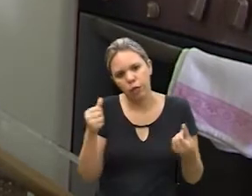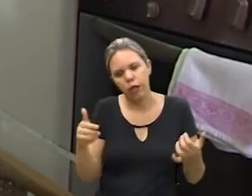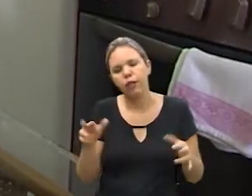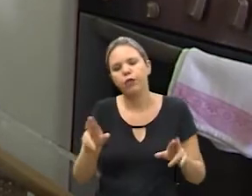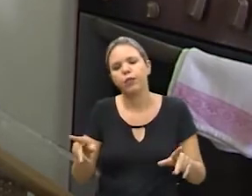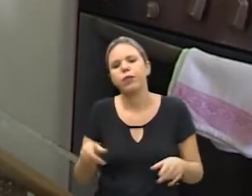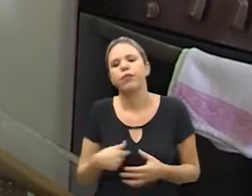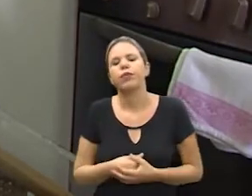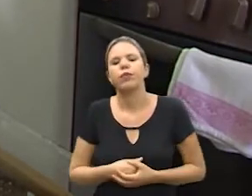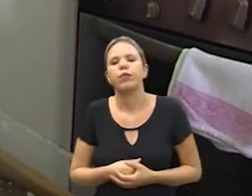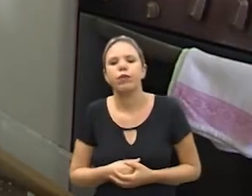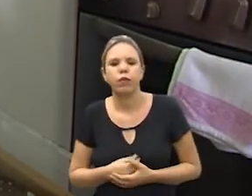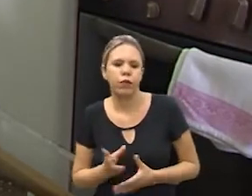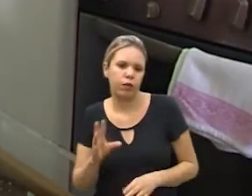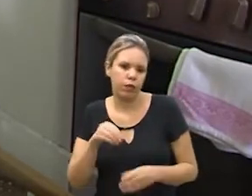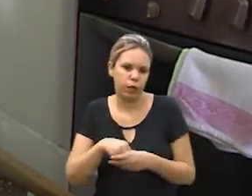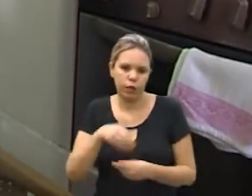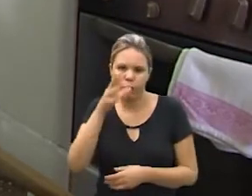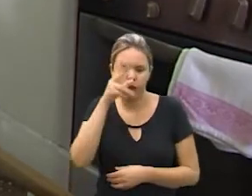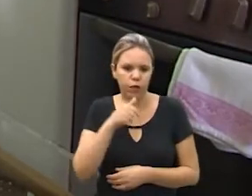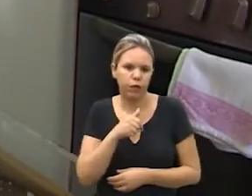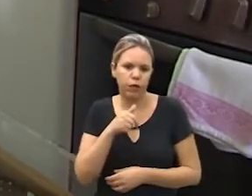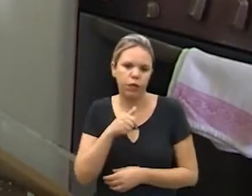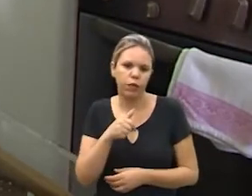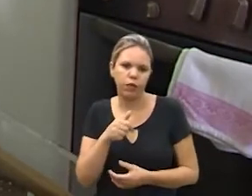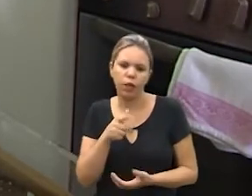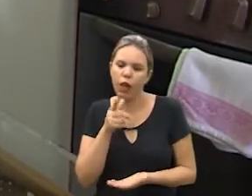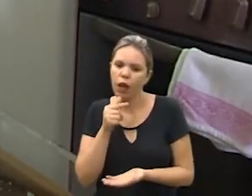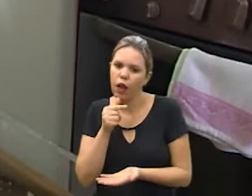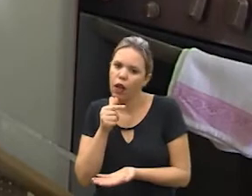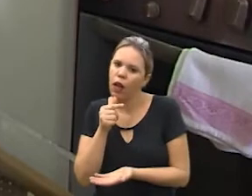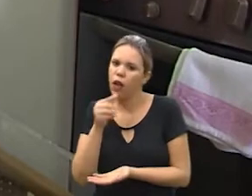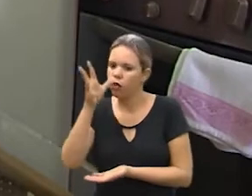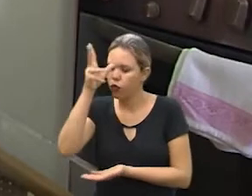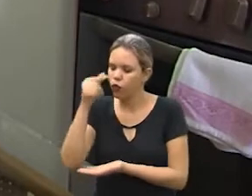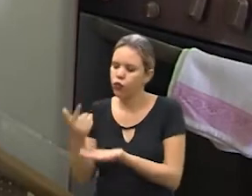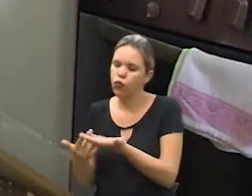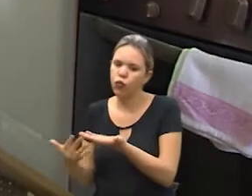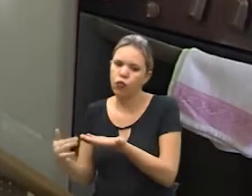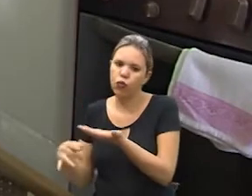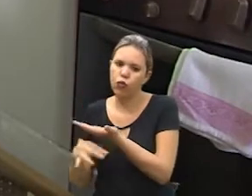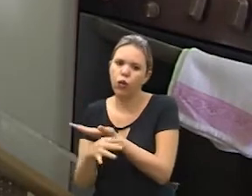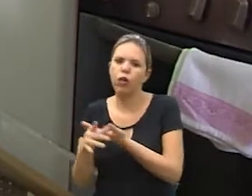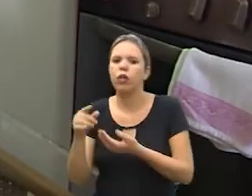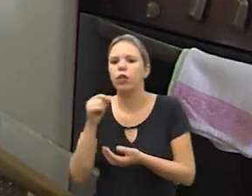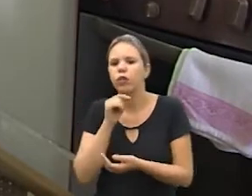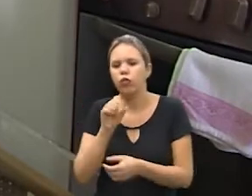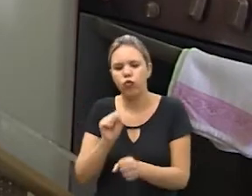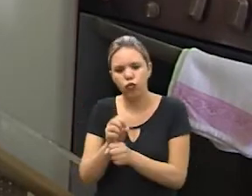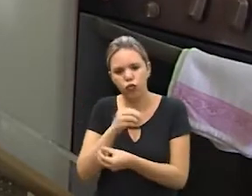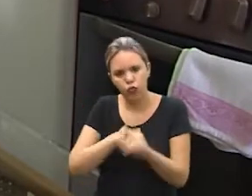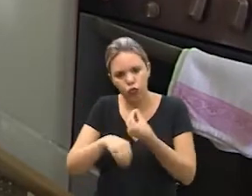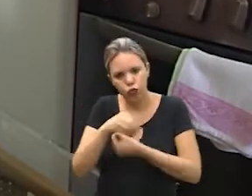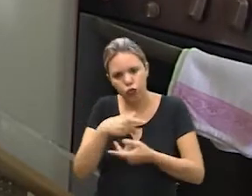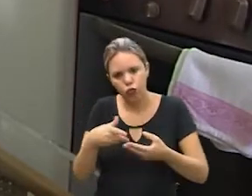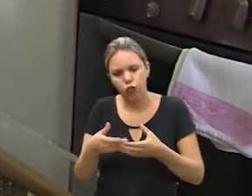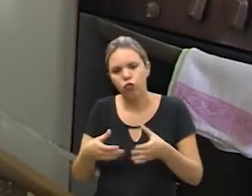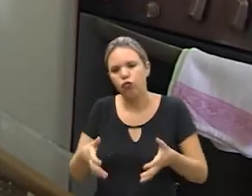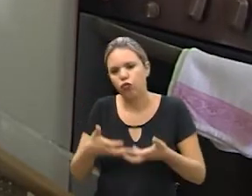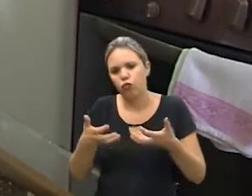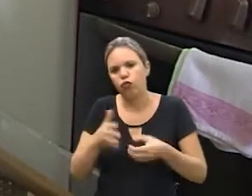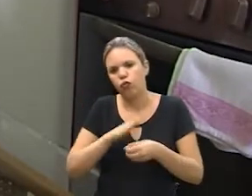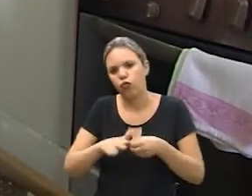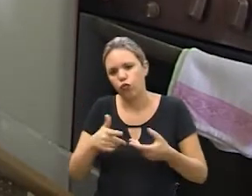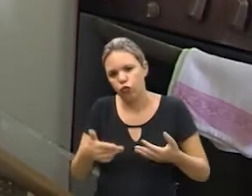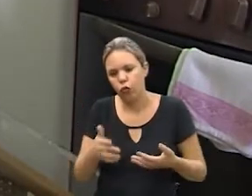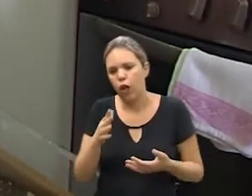E aí eu coloco o frango na receita. Daquela água do cozimento do frango, desfia aquele franguinho, coloca junto, coloca os legumes,